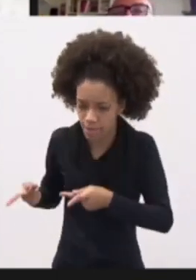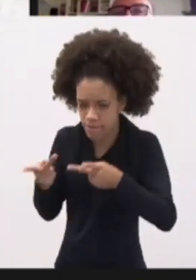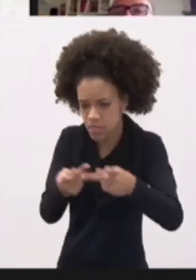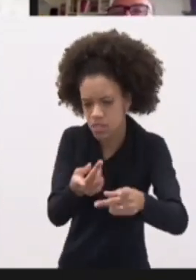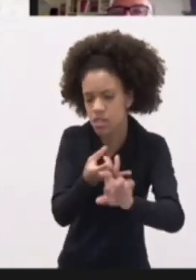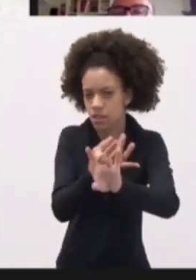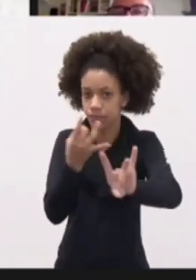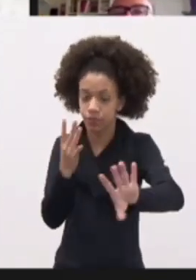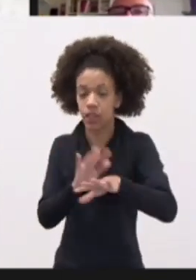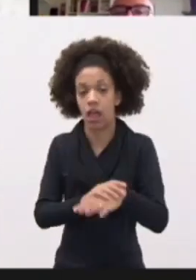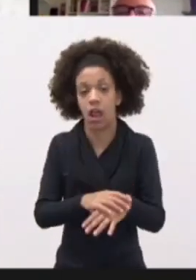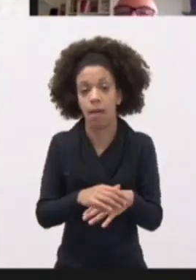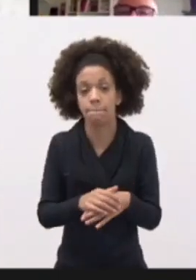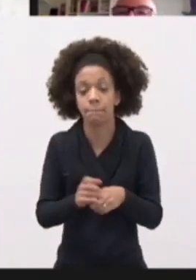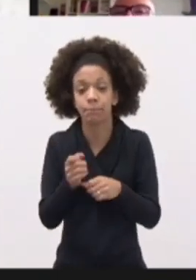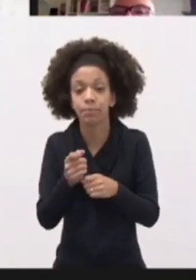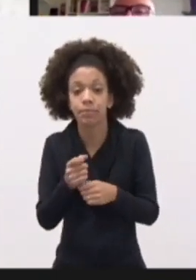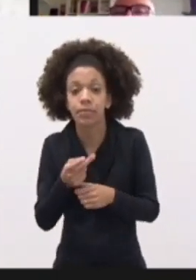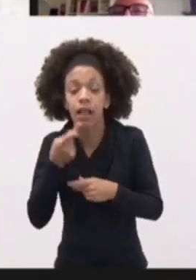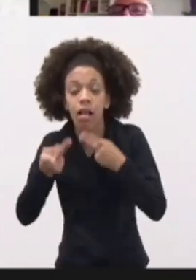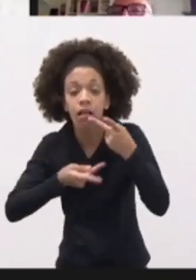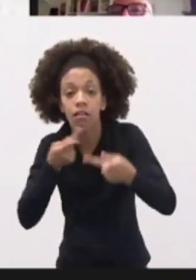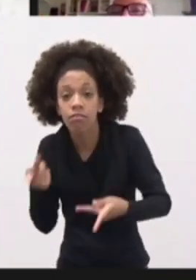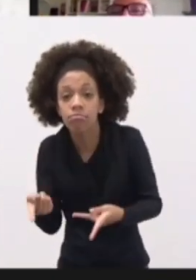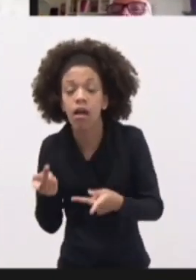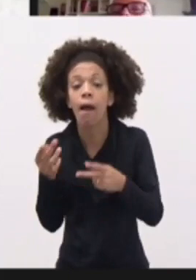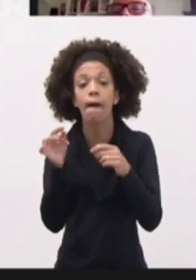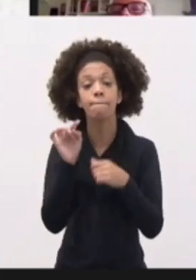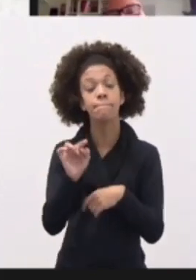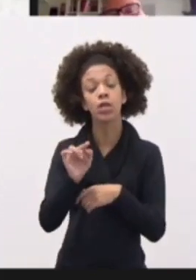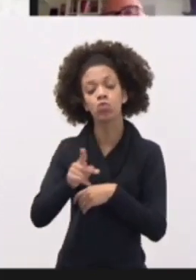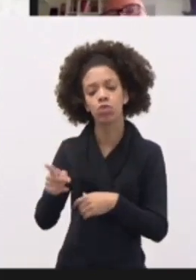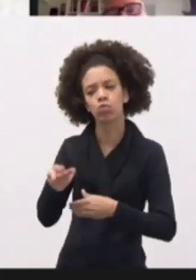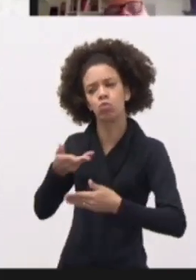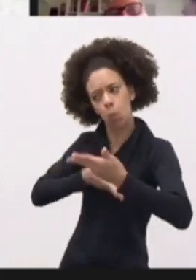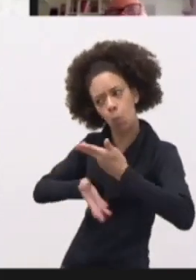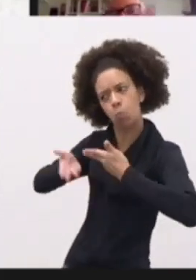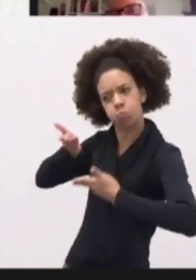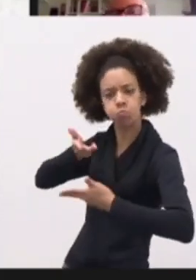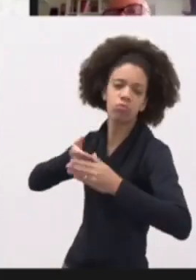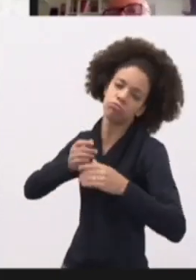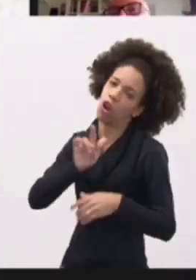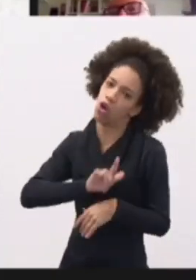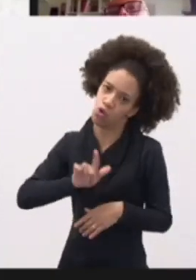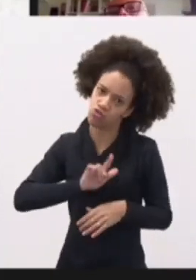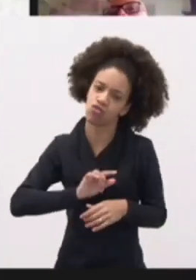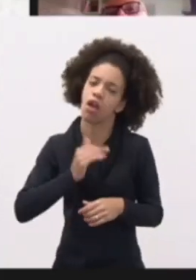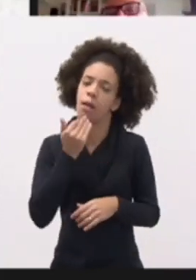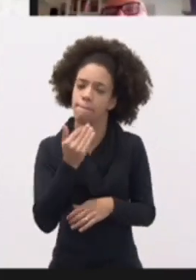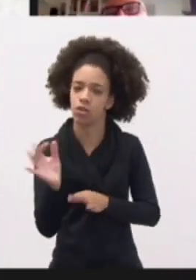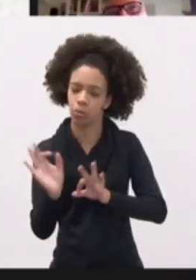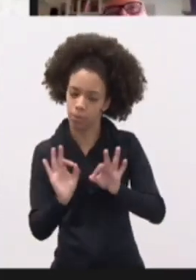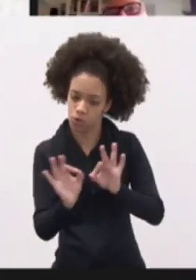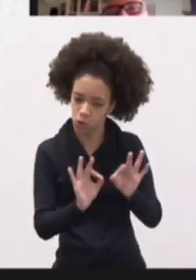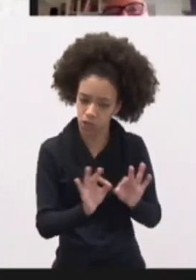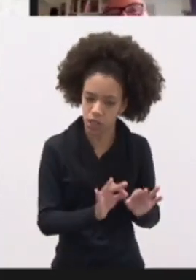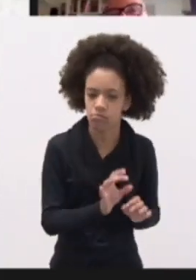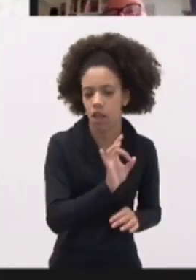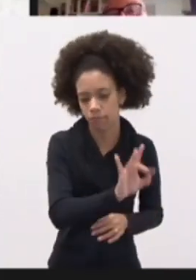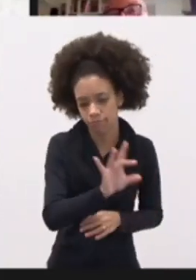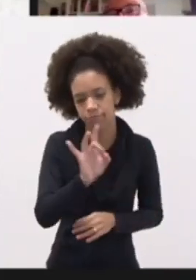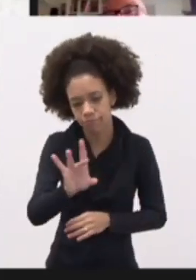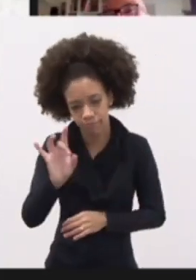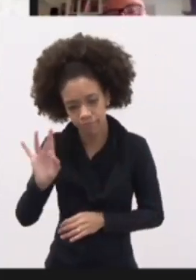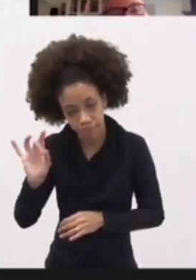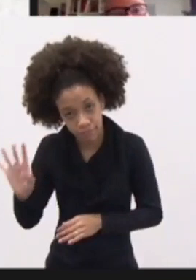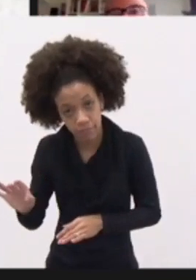ela abre o áudio dela para que os alunos possam comentar, né? Lógico que ela pede para eles se organizarem, cada um fala no momento, porque se